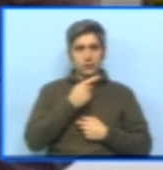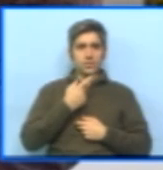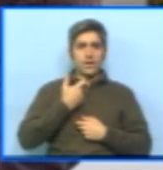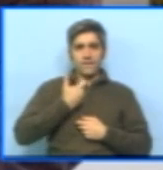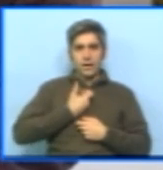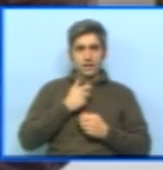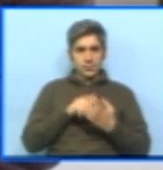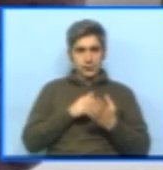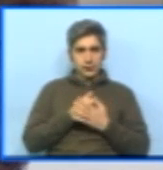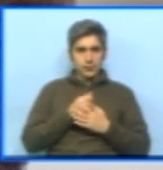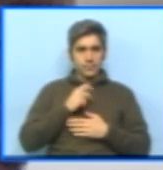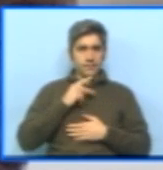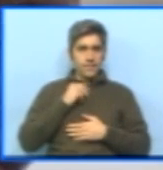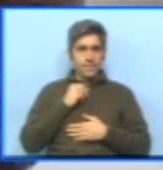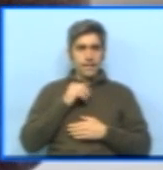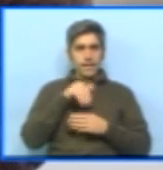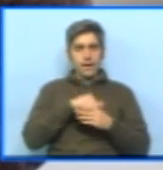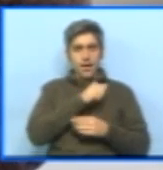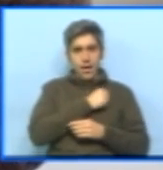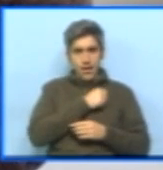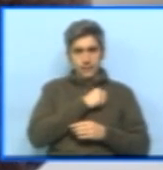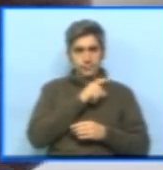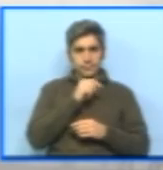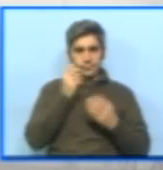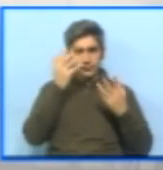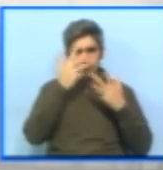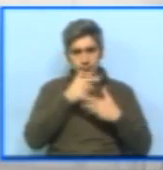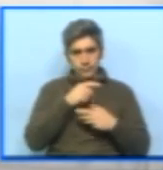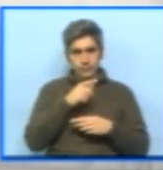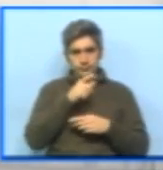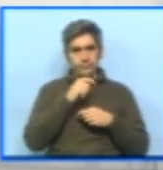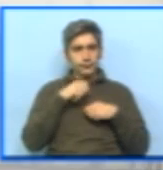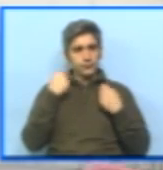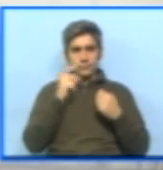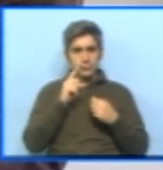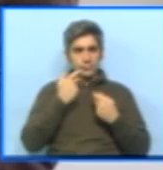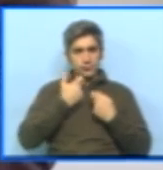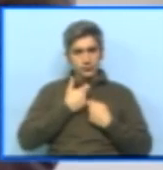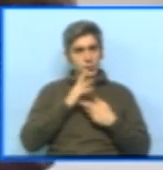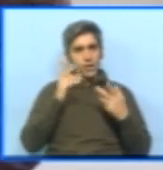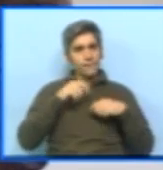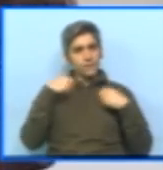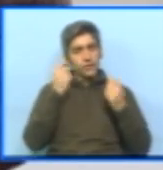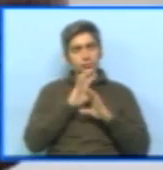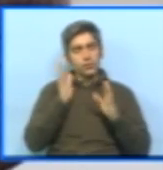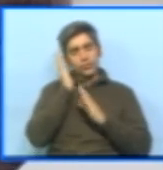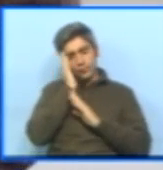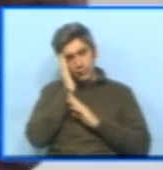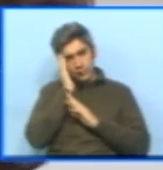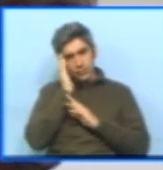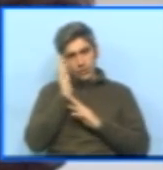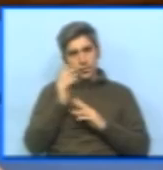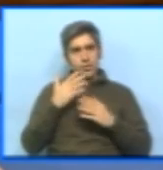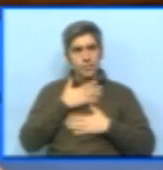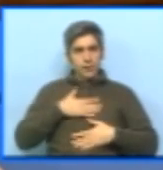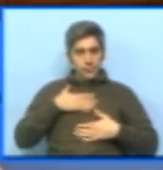lenço e o terço ao pescoço permanecem sempre. Mesmo na casa de quem nos acolhe à noite, só o tiramos normalmente para dormir e para